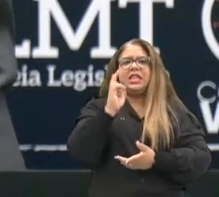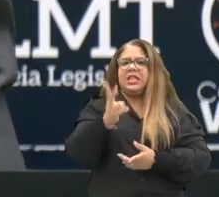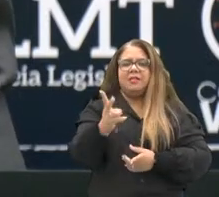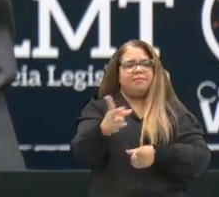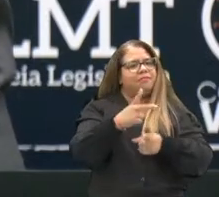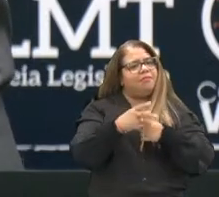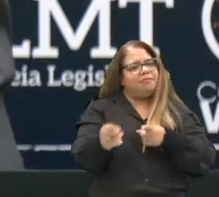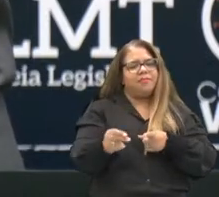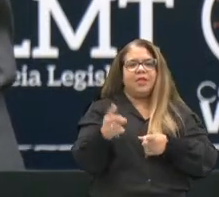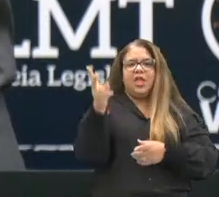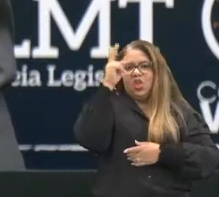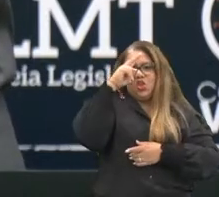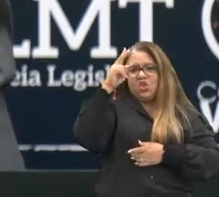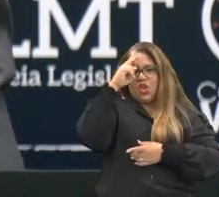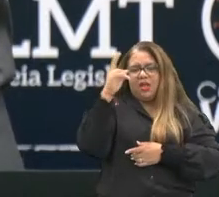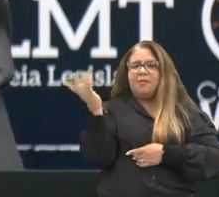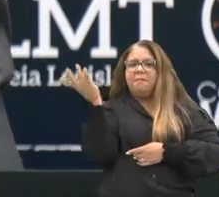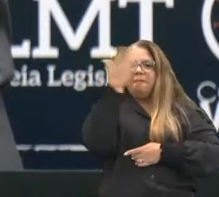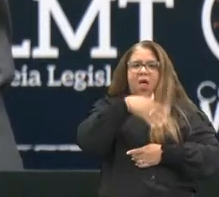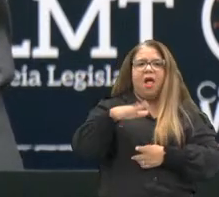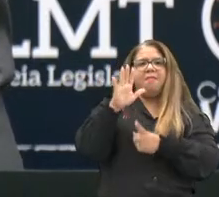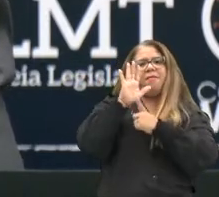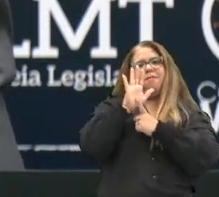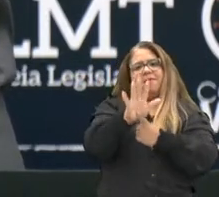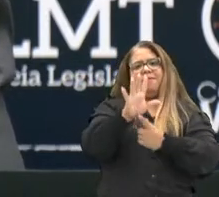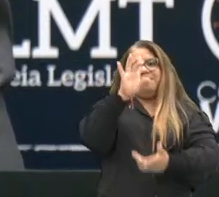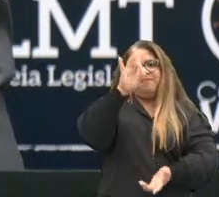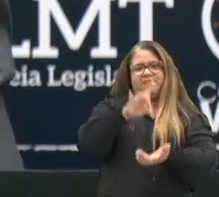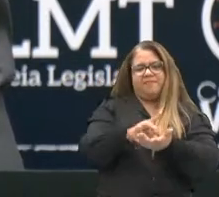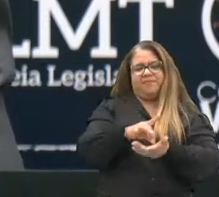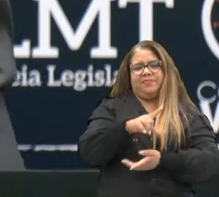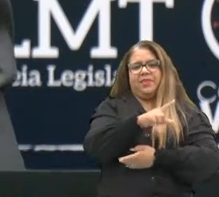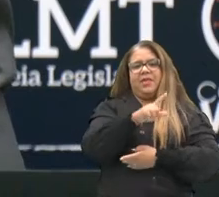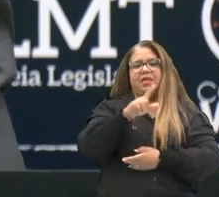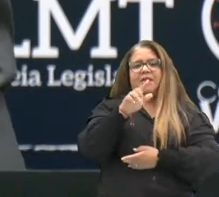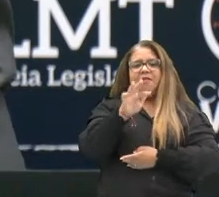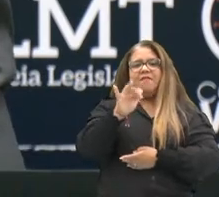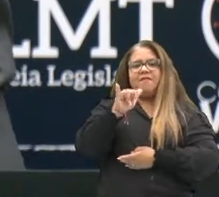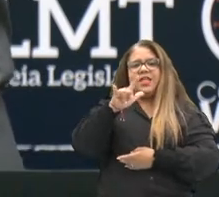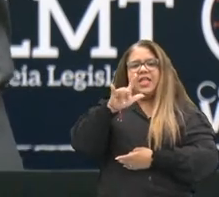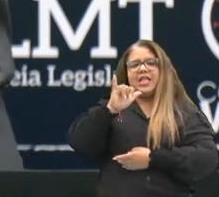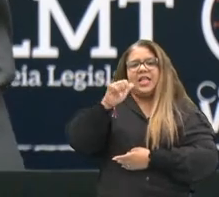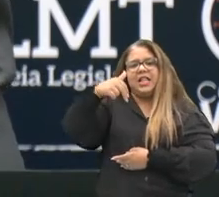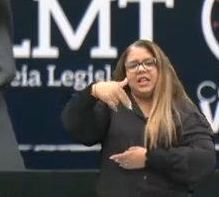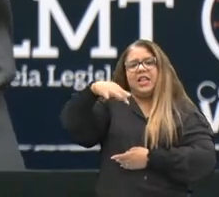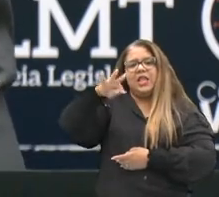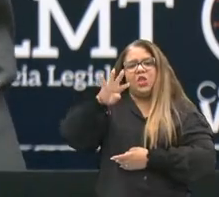vai tratar e esclarecer. Filinto Miller faz parte de uma família